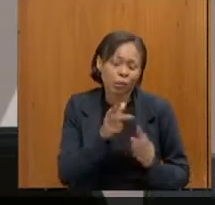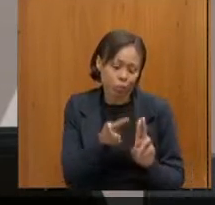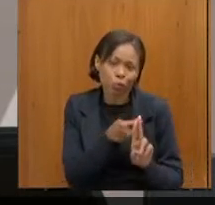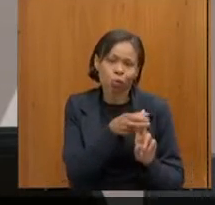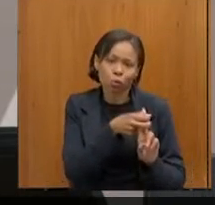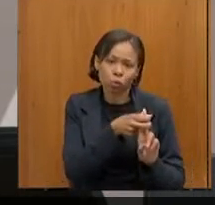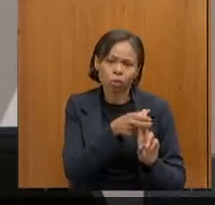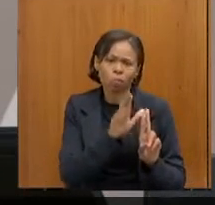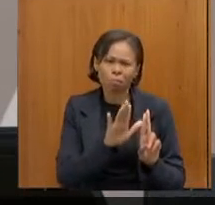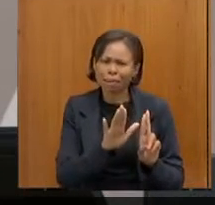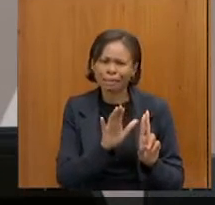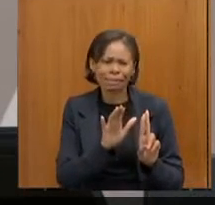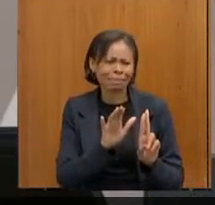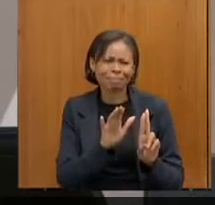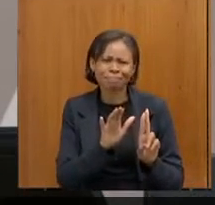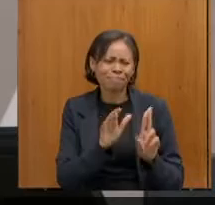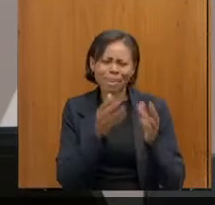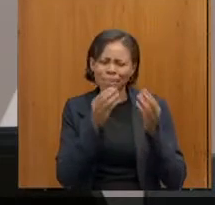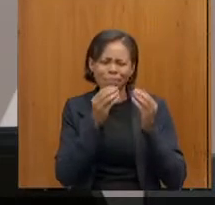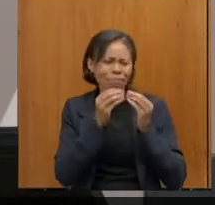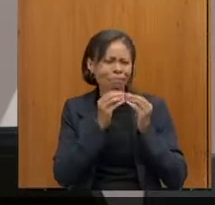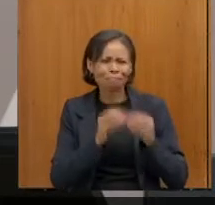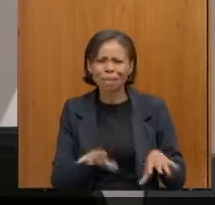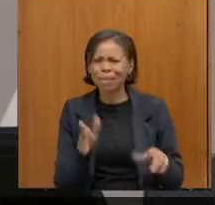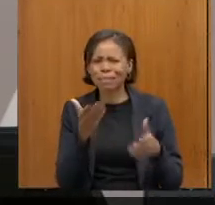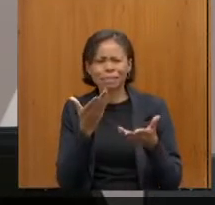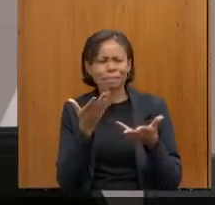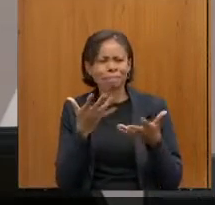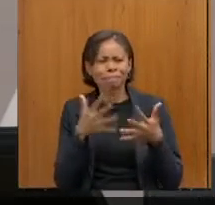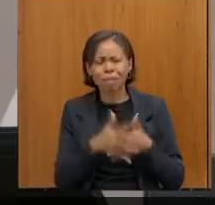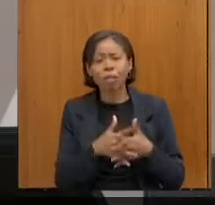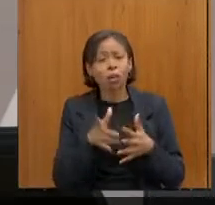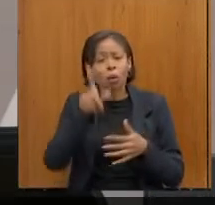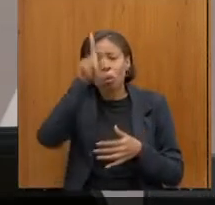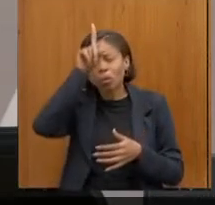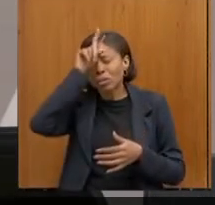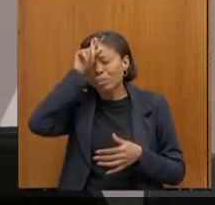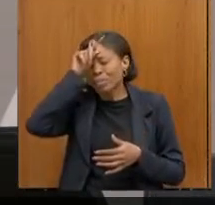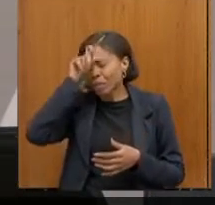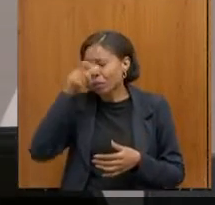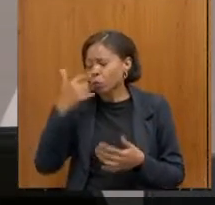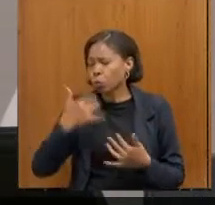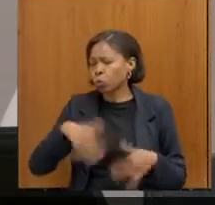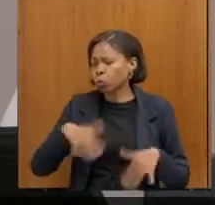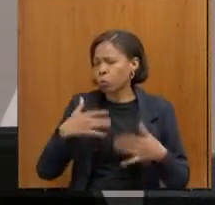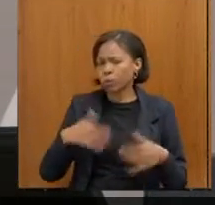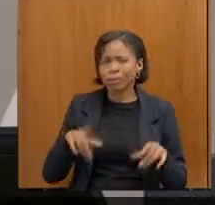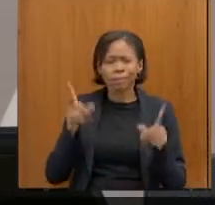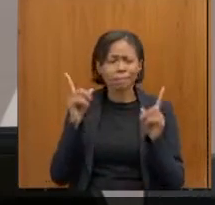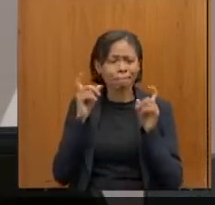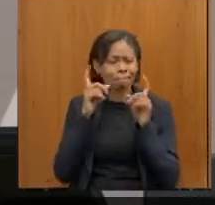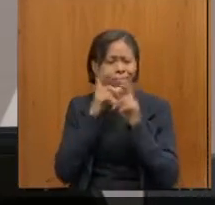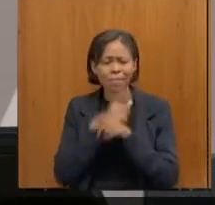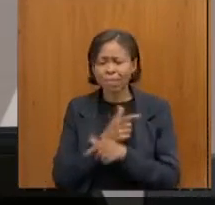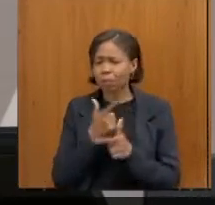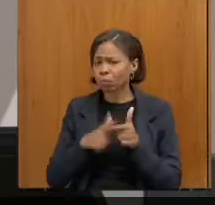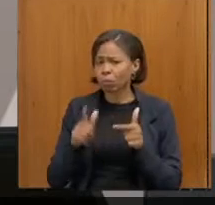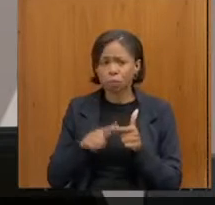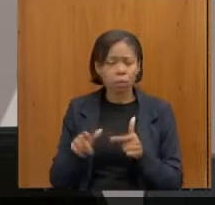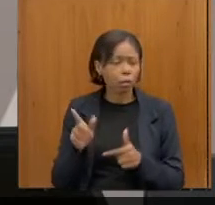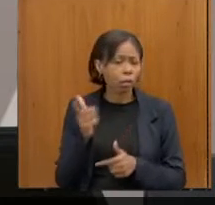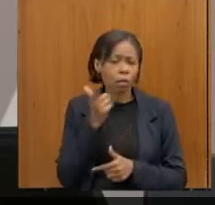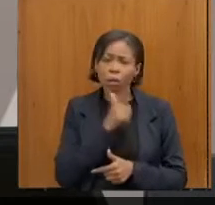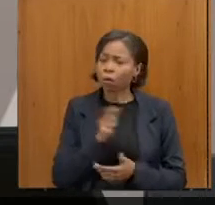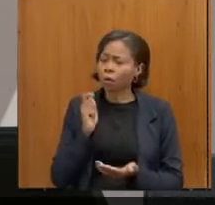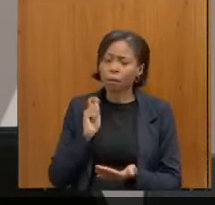sucateado Então os hospitais estão numa situação muito grave não conseguem pagar as